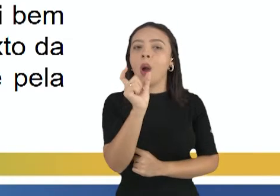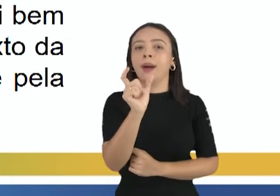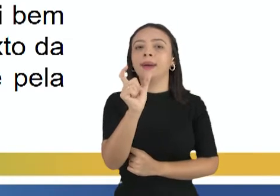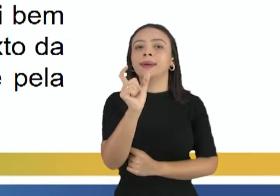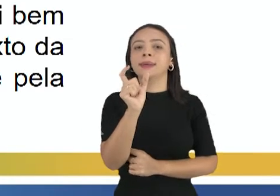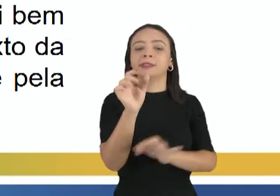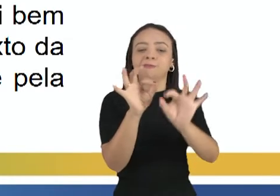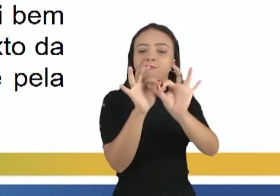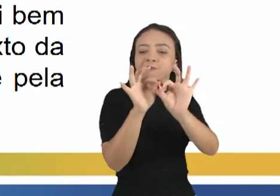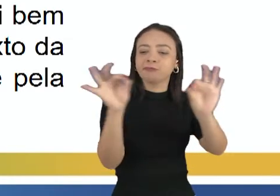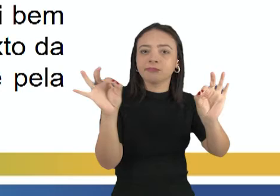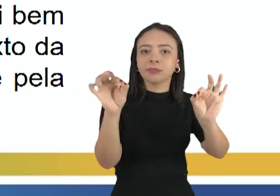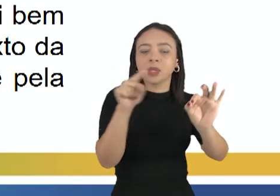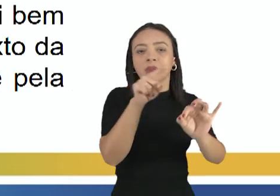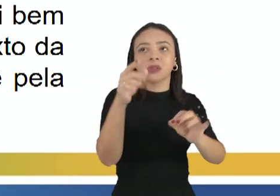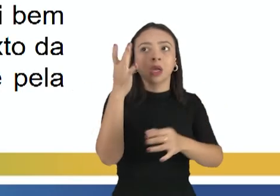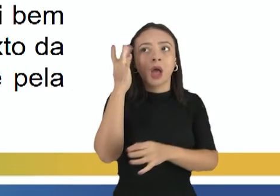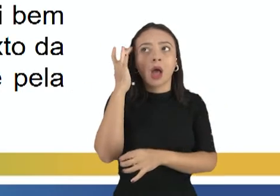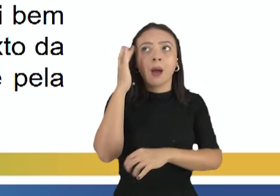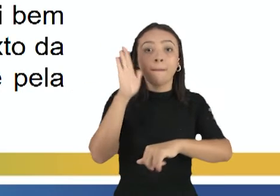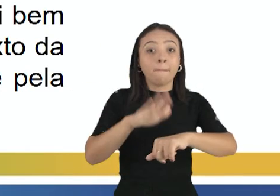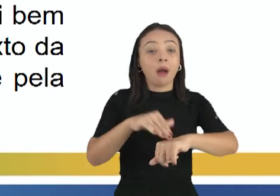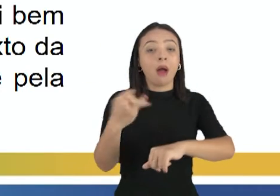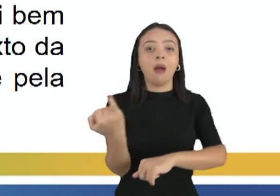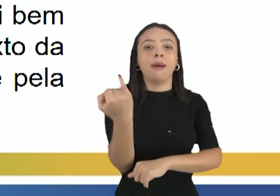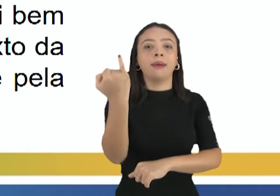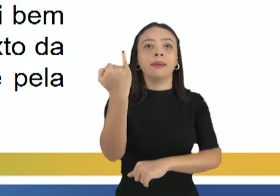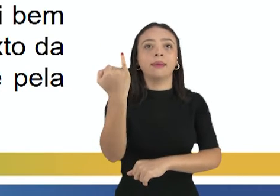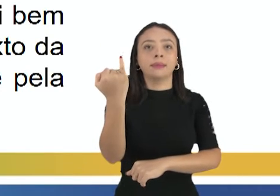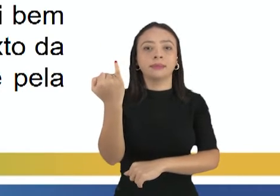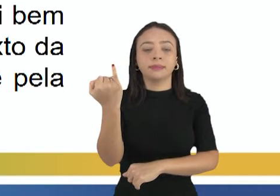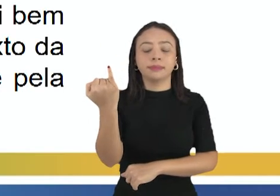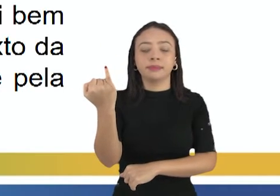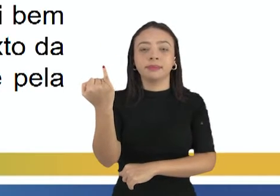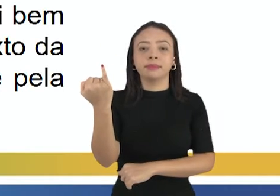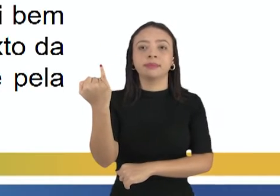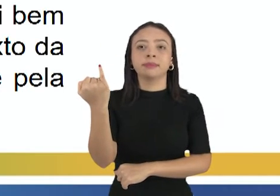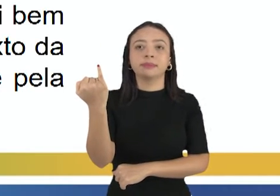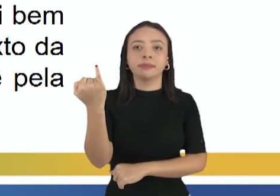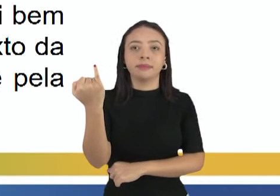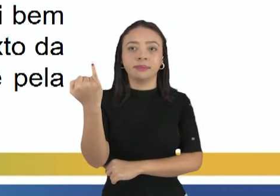palavra que vocês acham mais importante, que vai